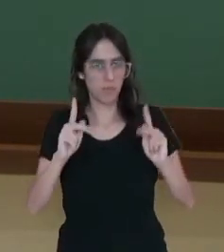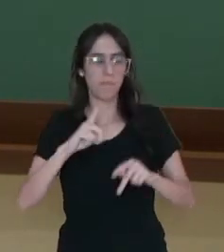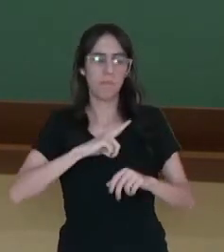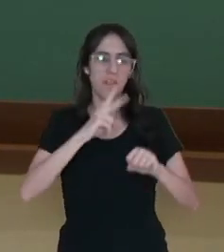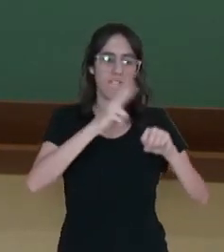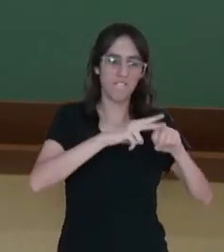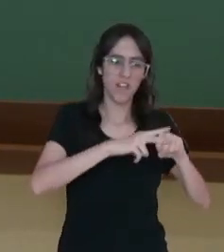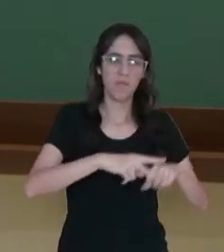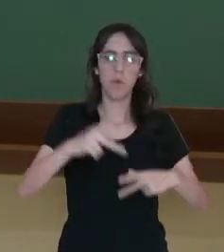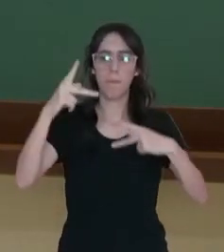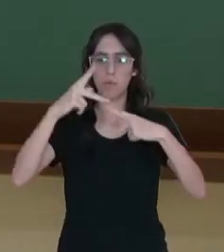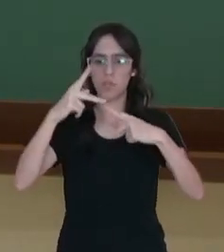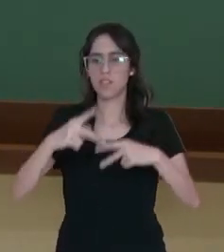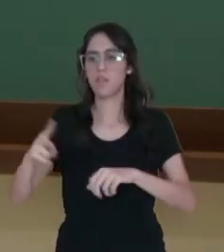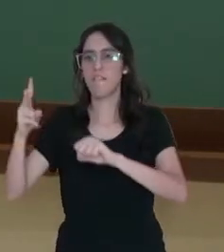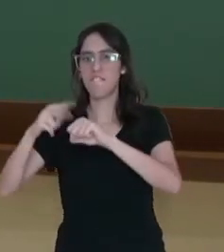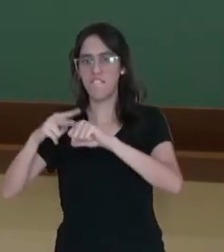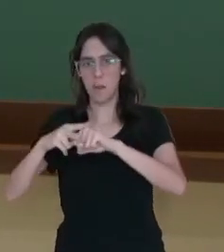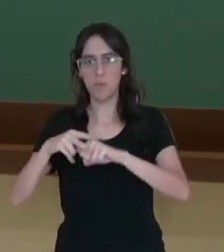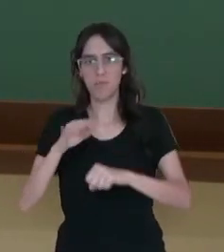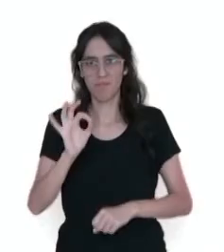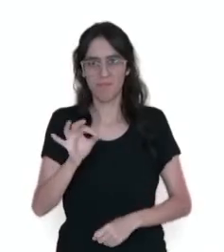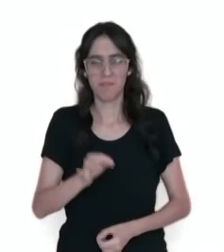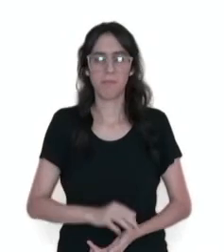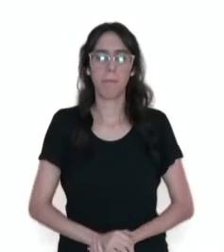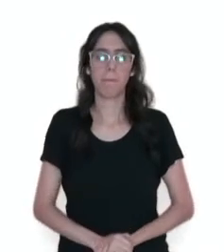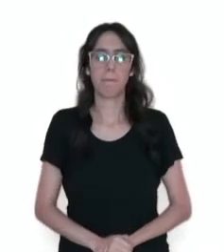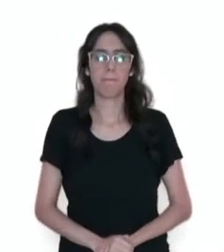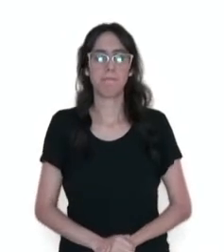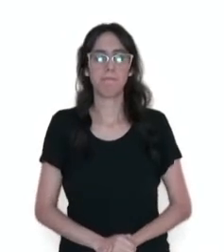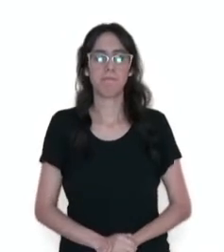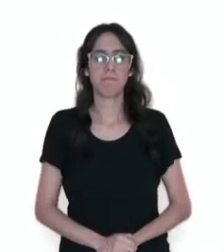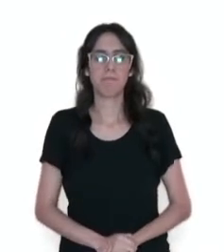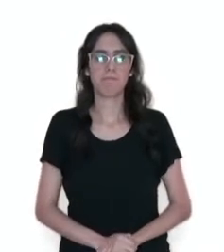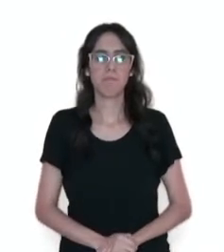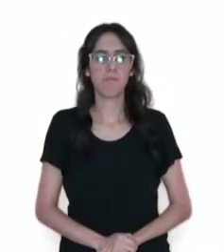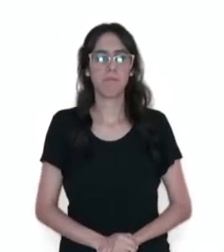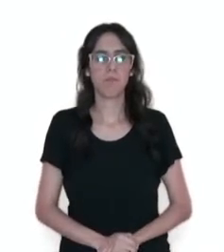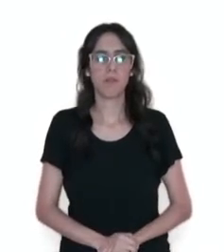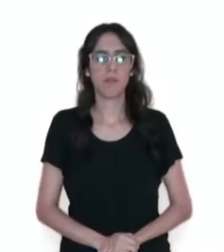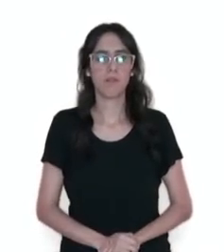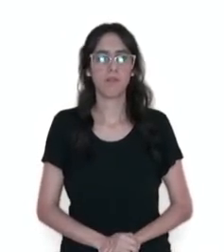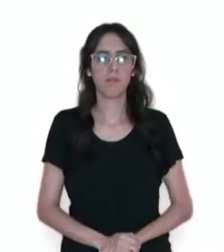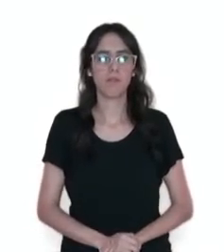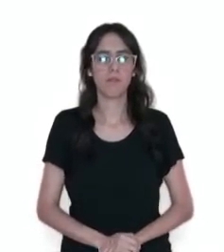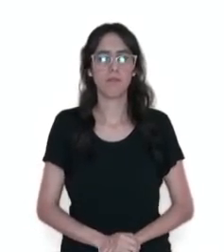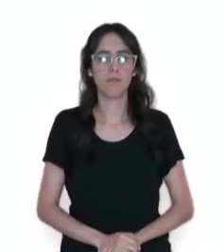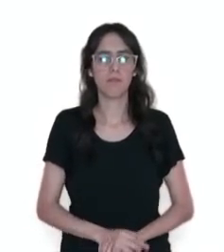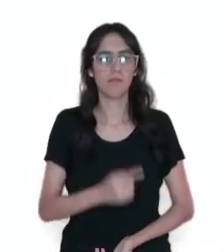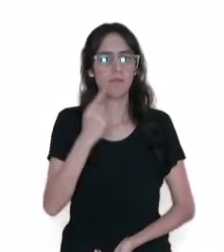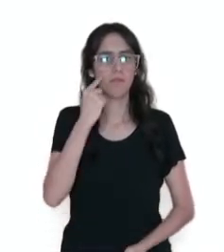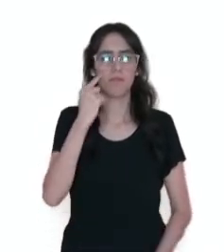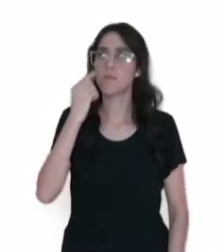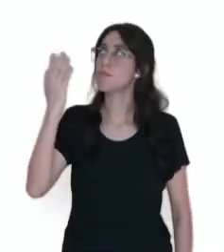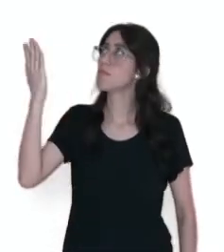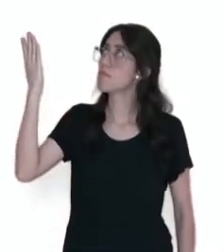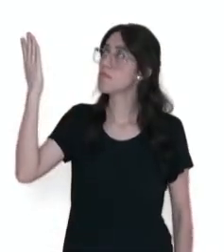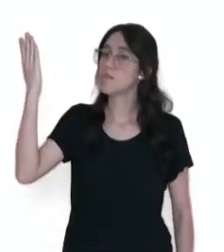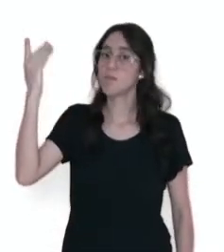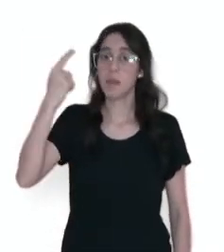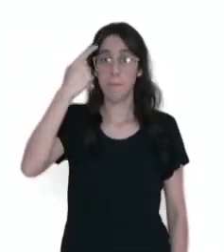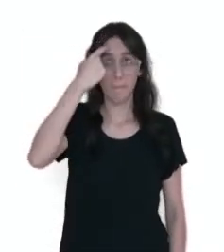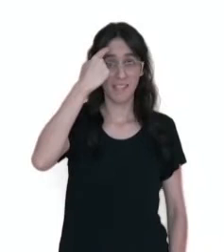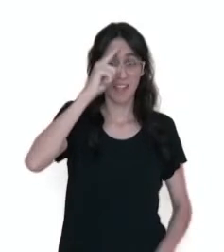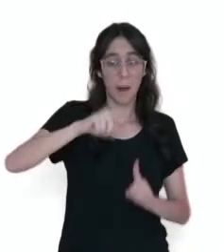verbo, preposição, verbo. As estruturas, então, se são pensar, mas um verbo no